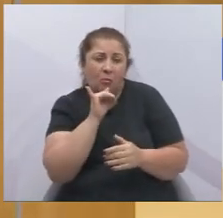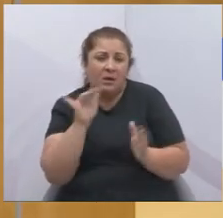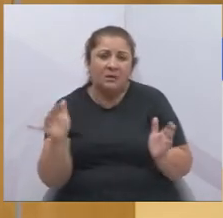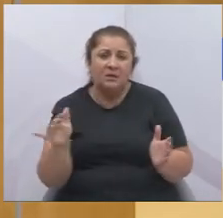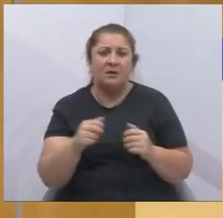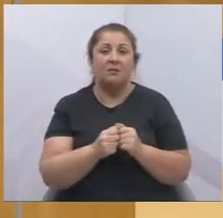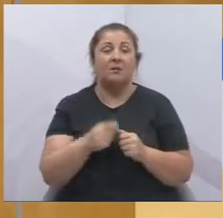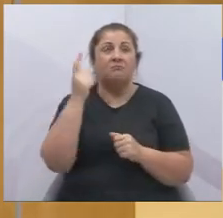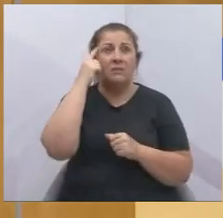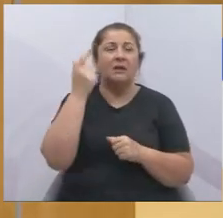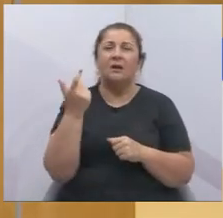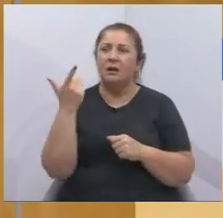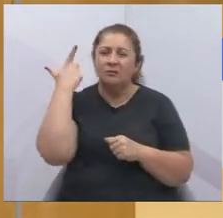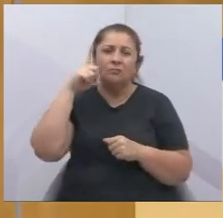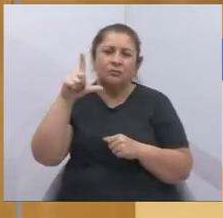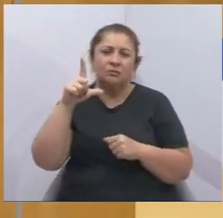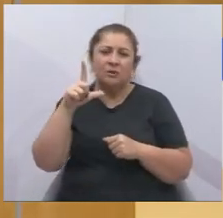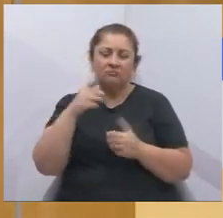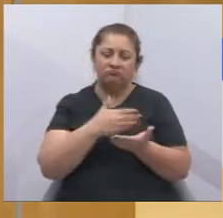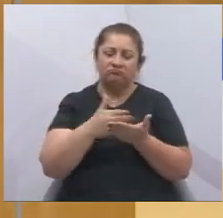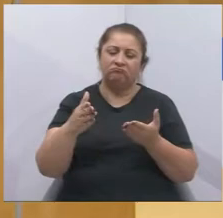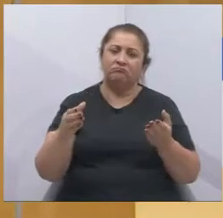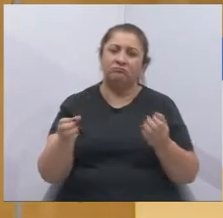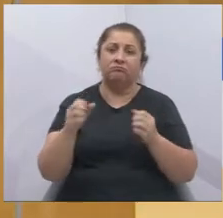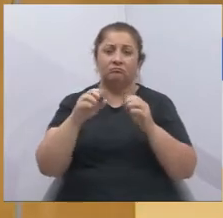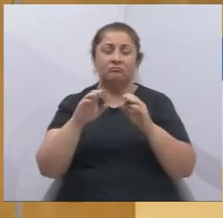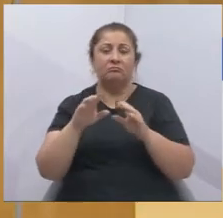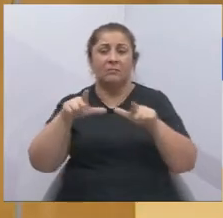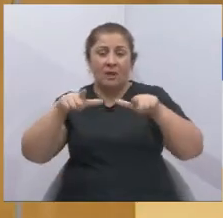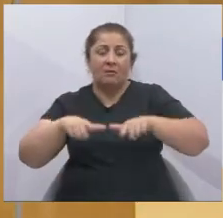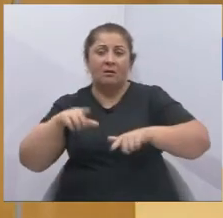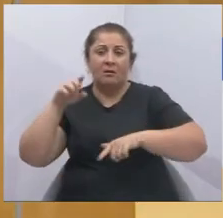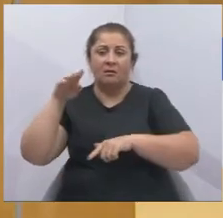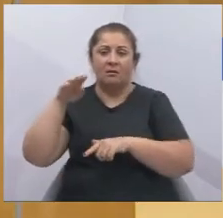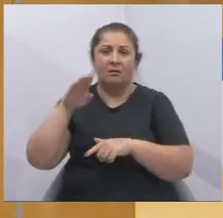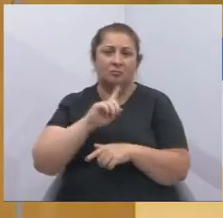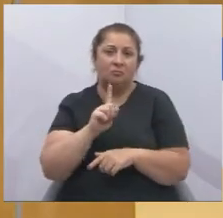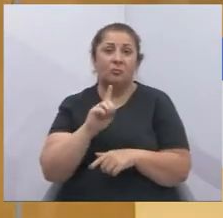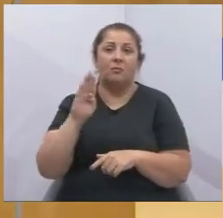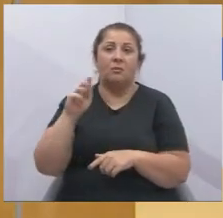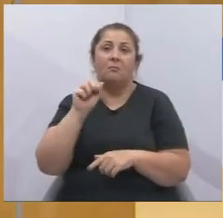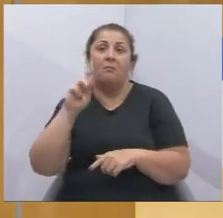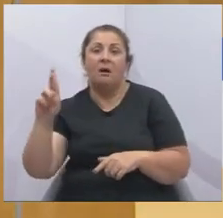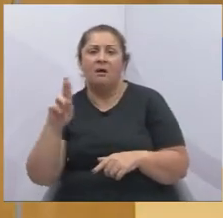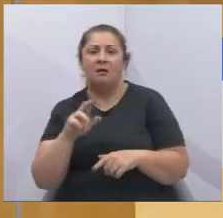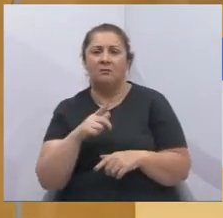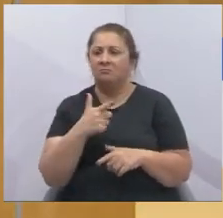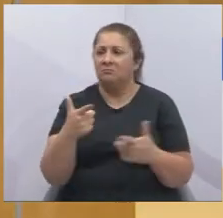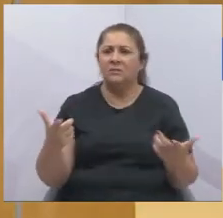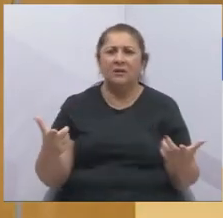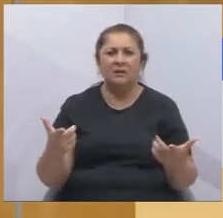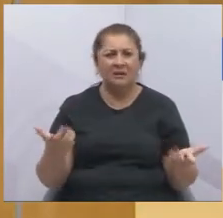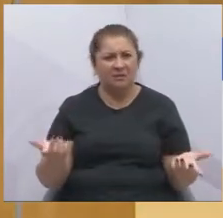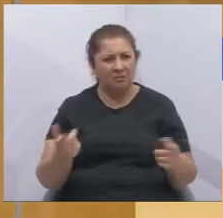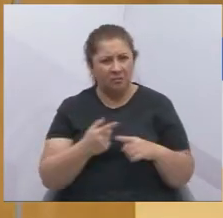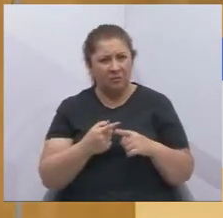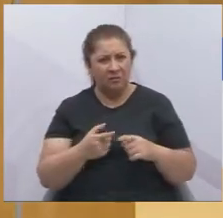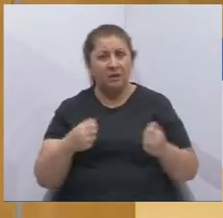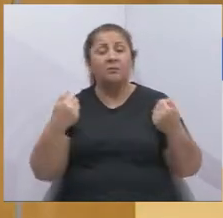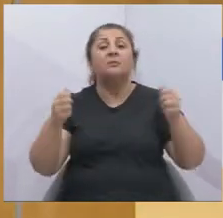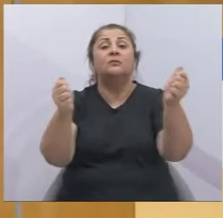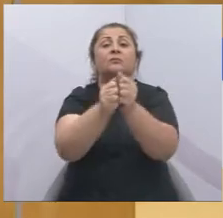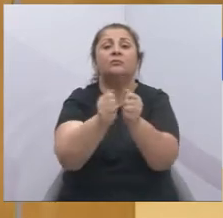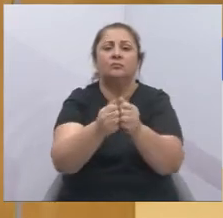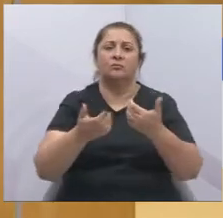um comércio na nossa cidade. Aí, muitas das vezes, não estão aqui de bar hoje. Salão de festa não está aqui. Era para estar unido com